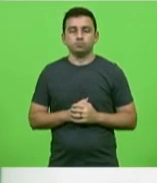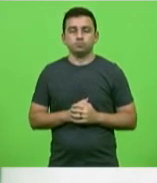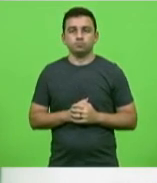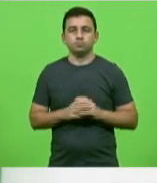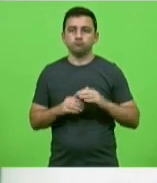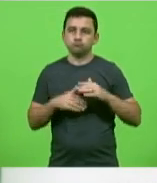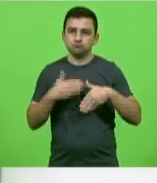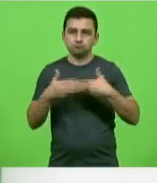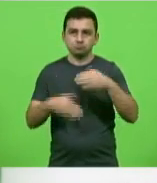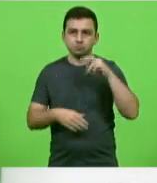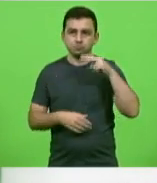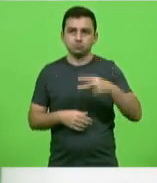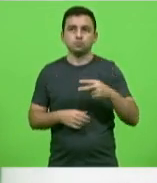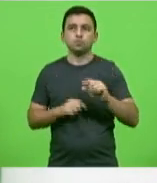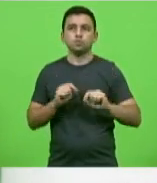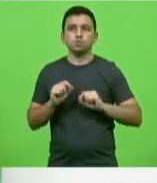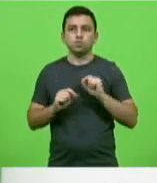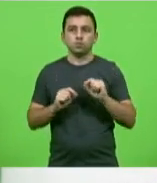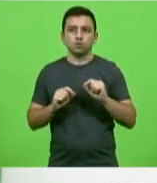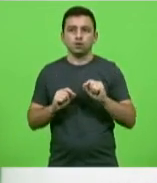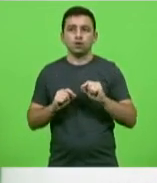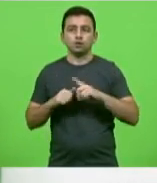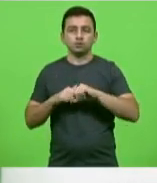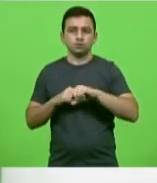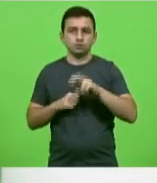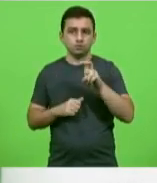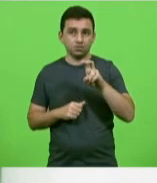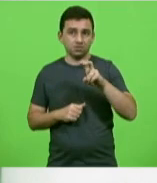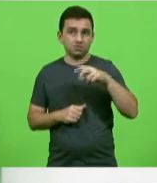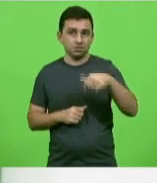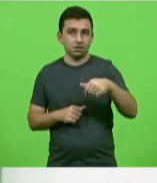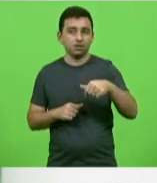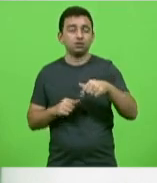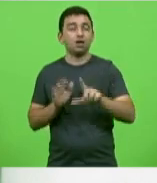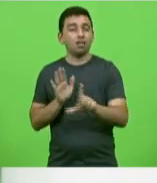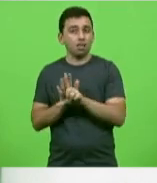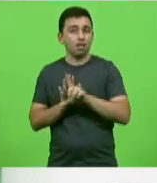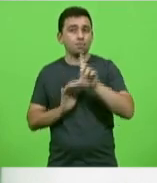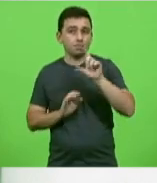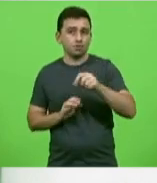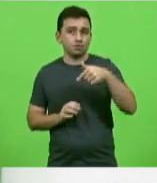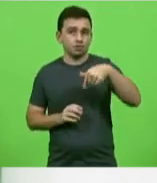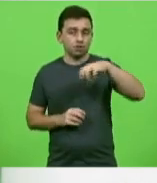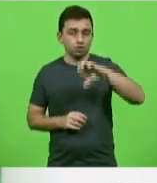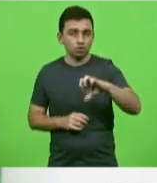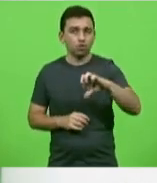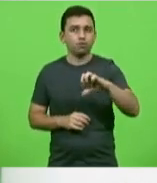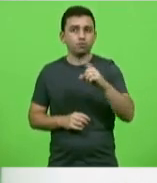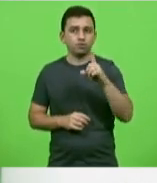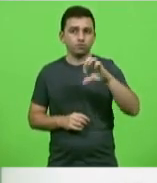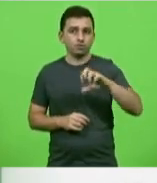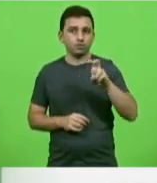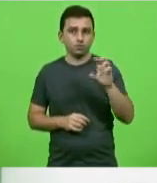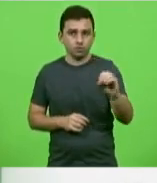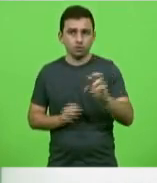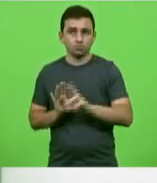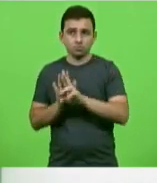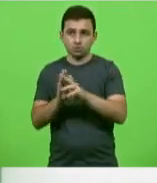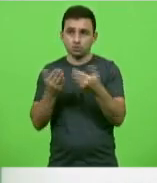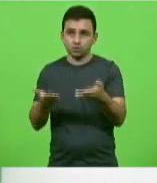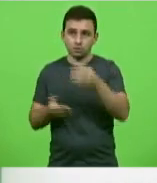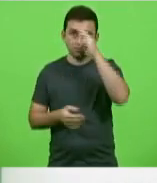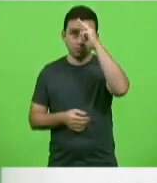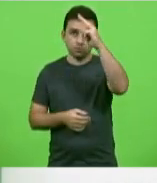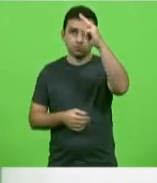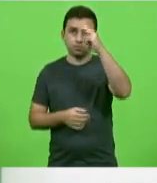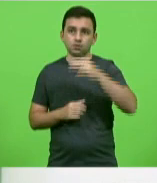Como consequência, conforme dispõe o artigo 57 da Lei 1079 de 1950, o representado Carlos Moisés